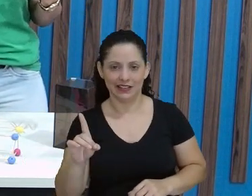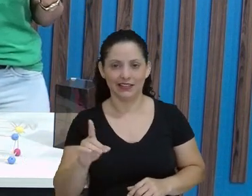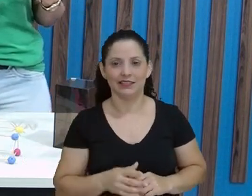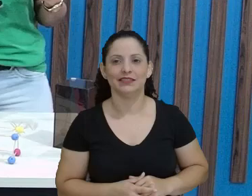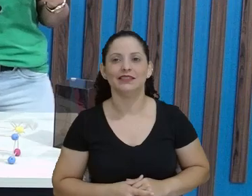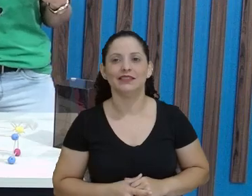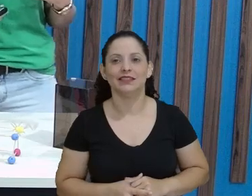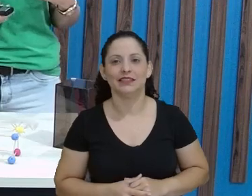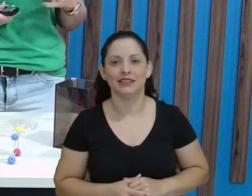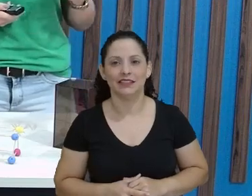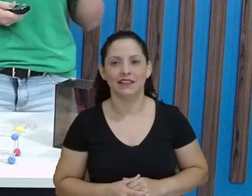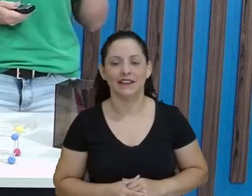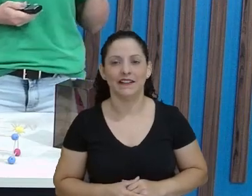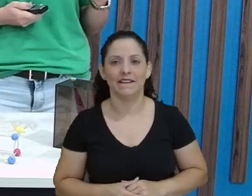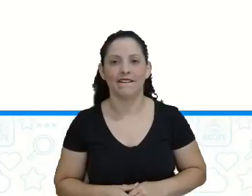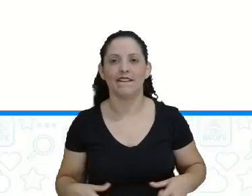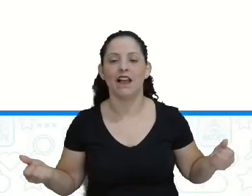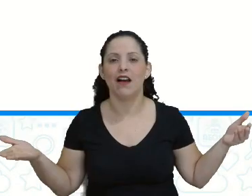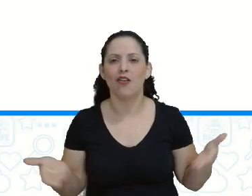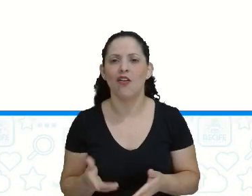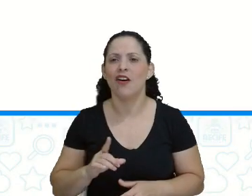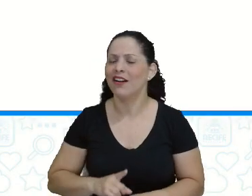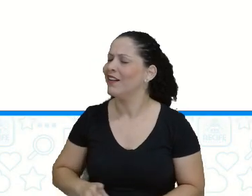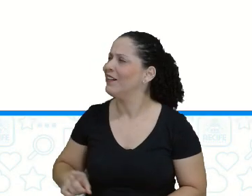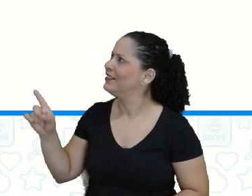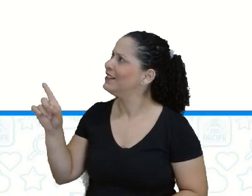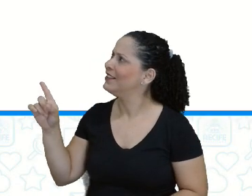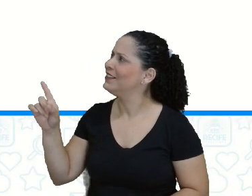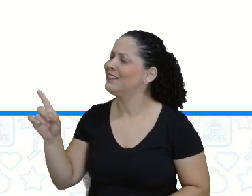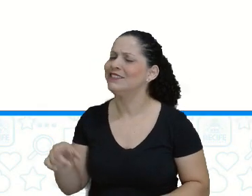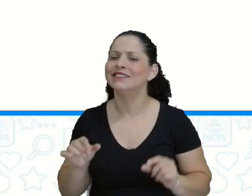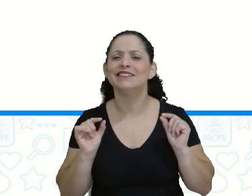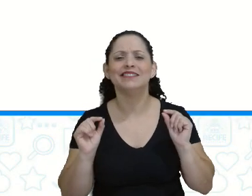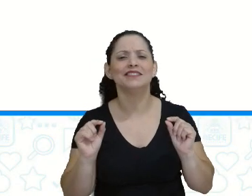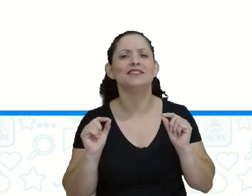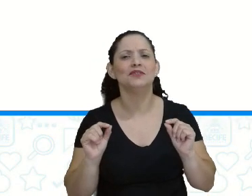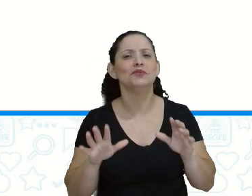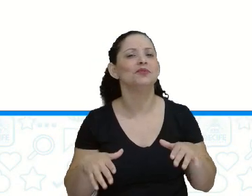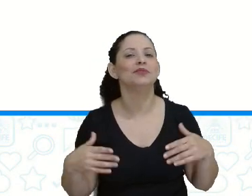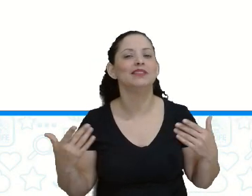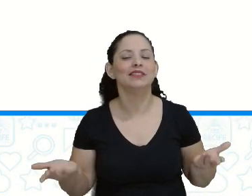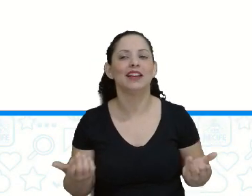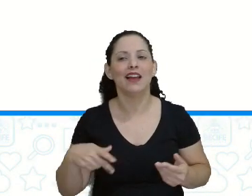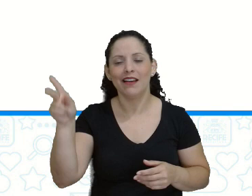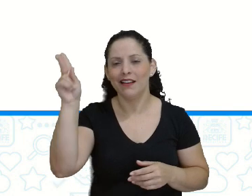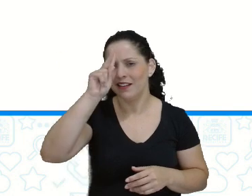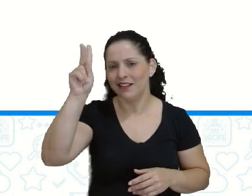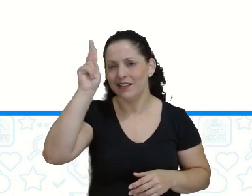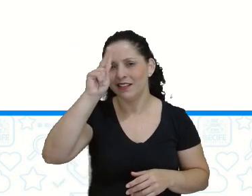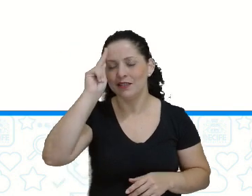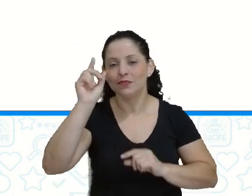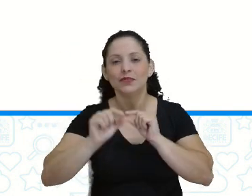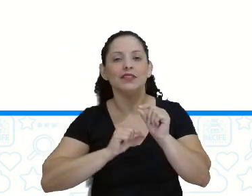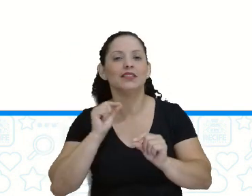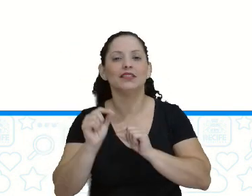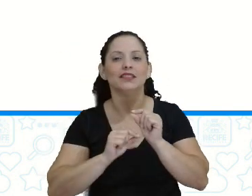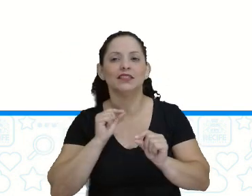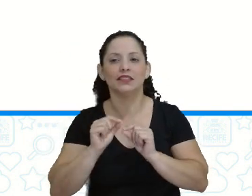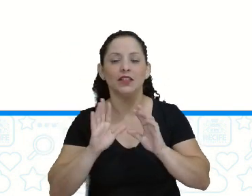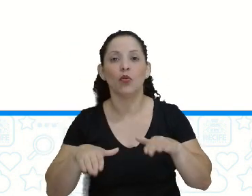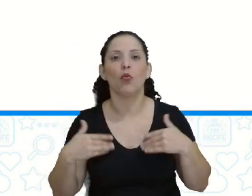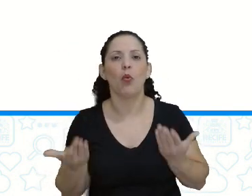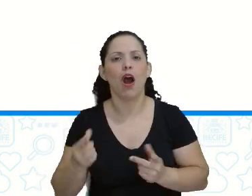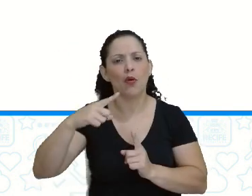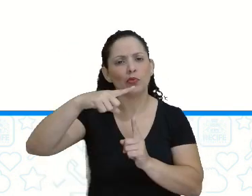dimensões. E esse sabonete aí, essa caixinha de sabonete, vai relembrar aí qual